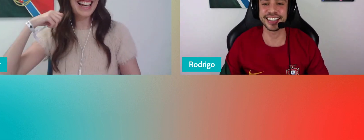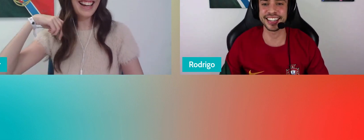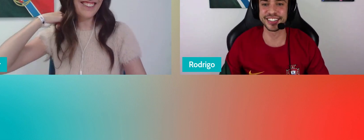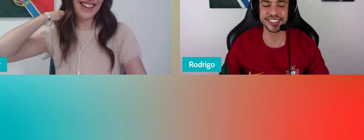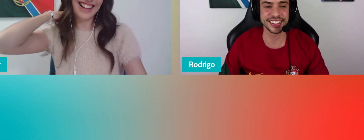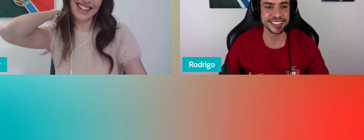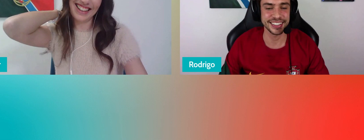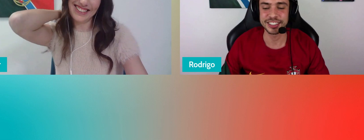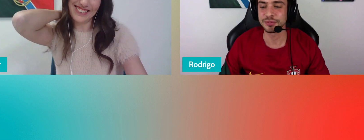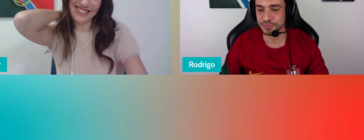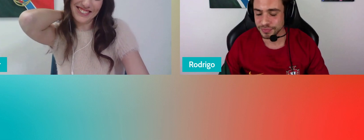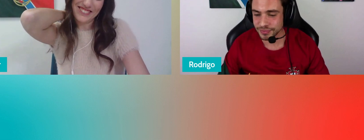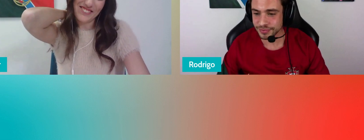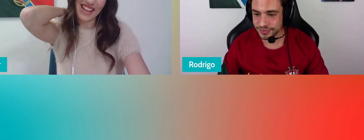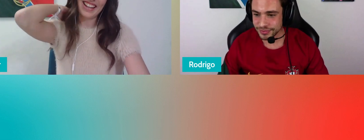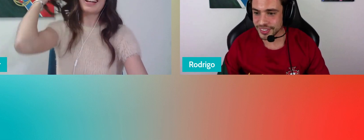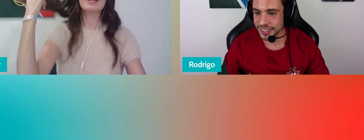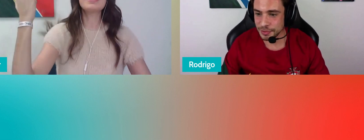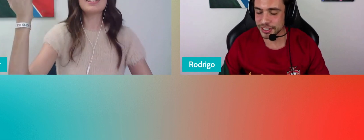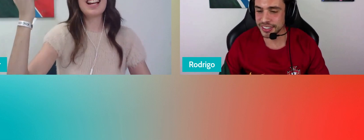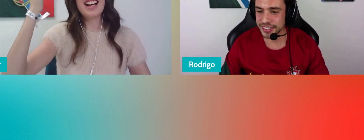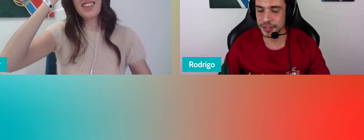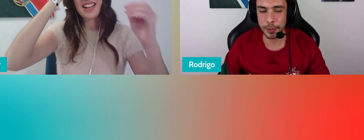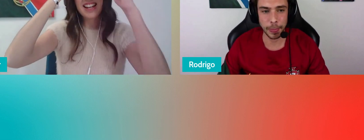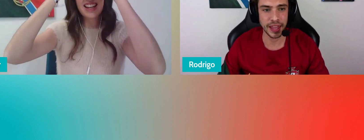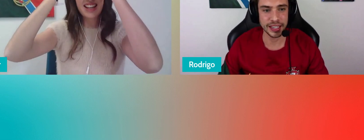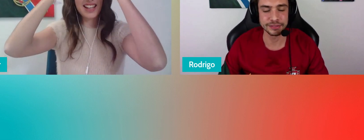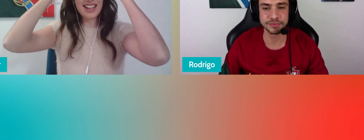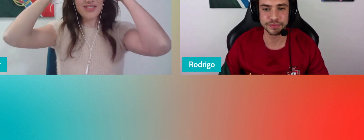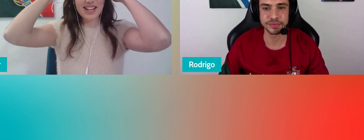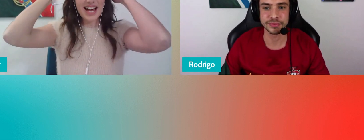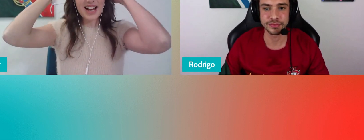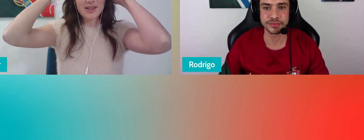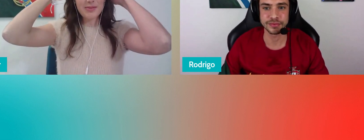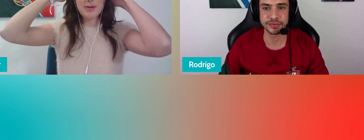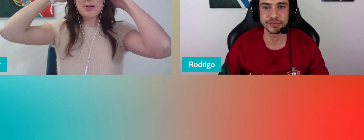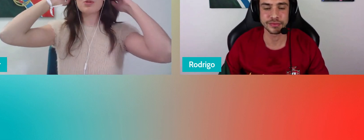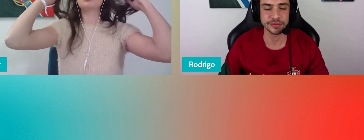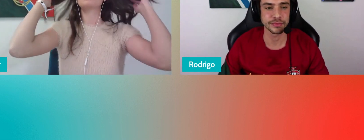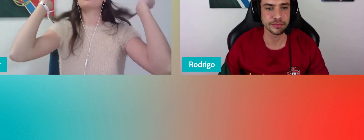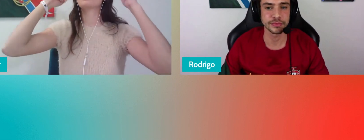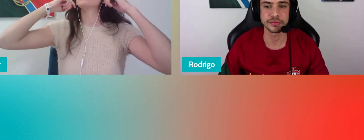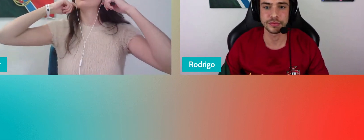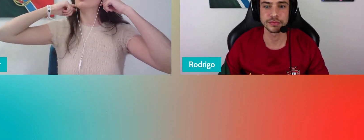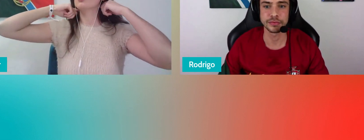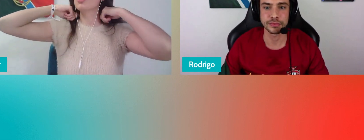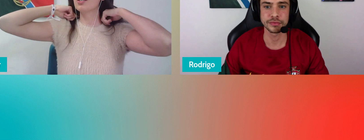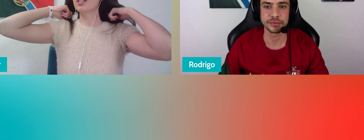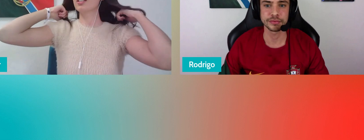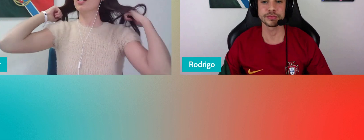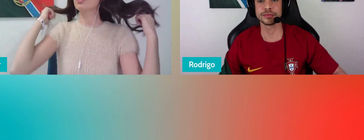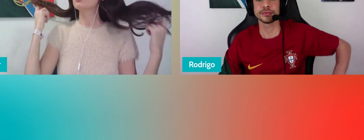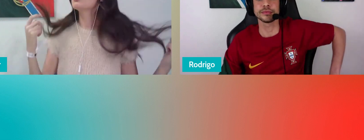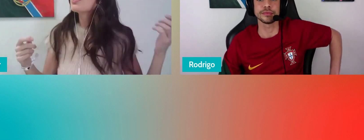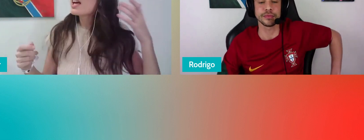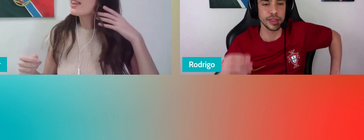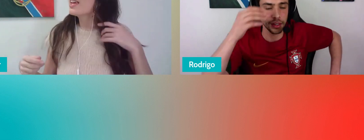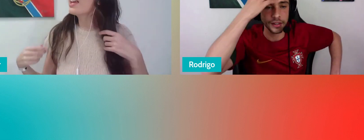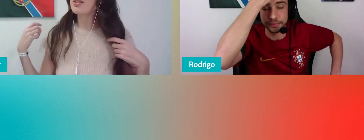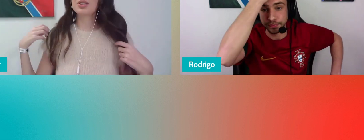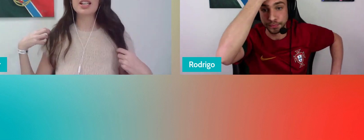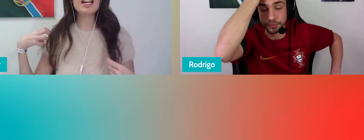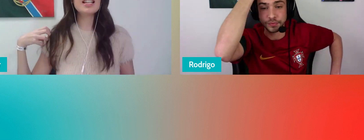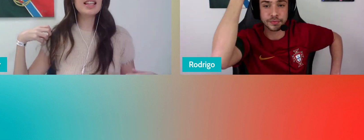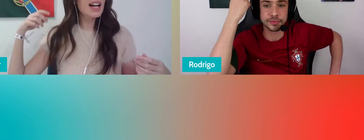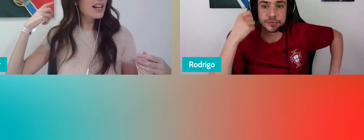Sim. Que lindo. Que guai, João. Que necesario, que ao final vivimos todos o noso día a